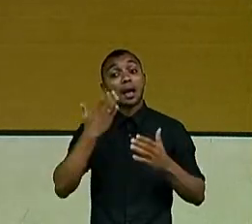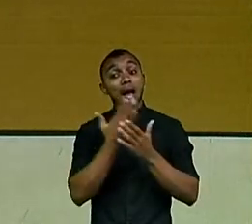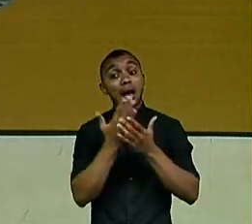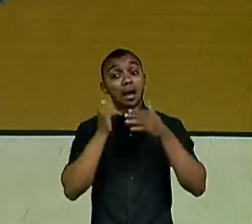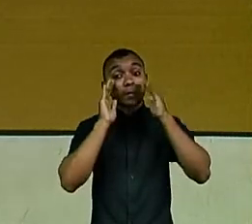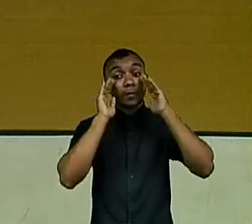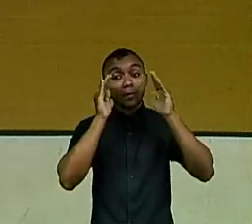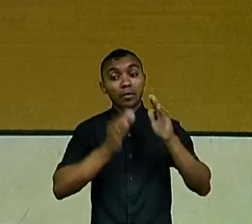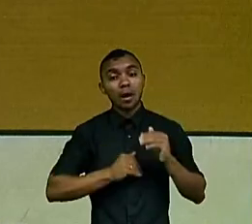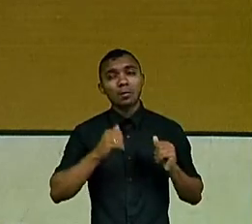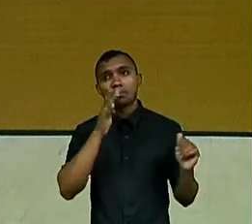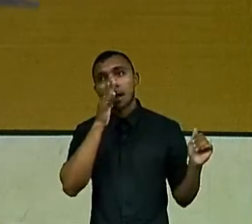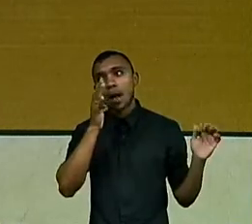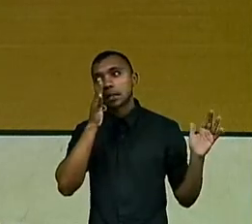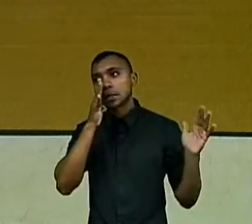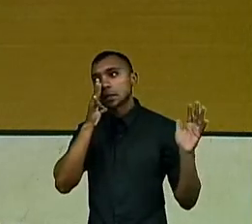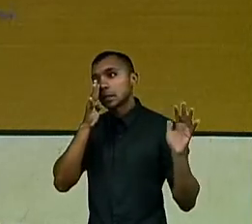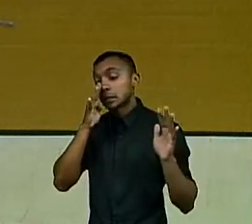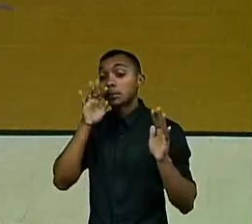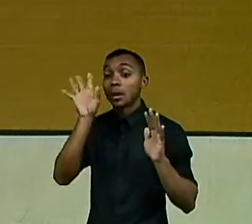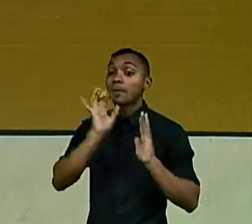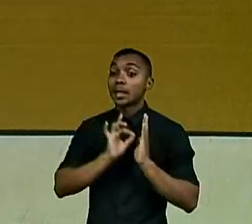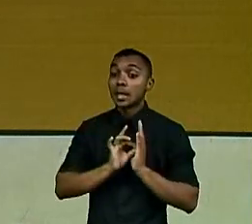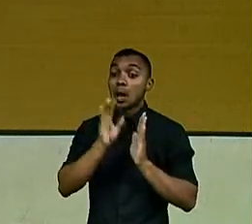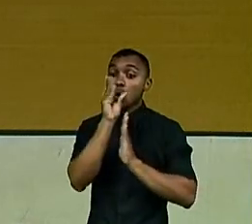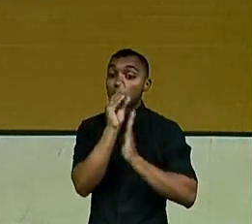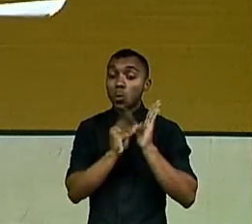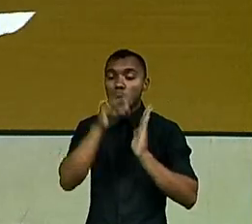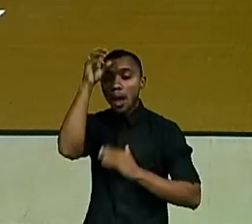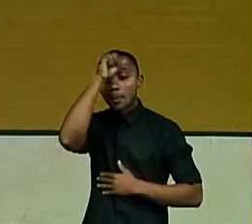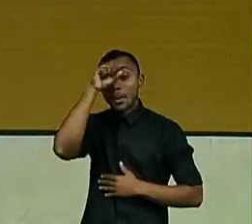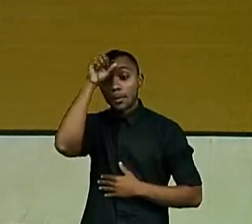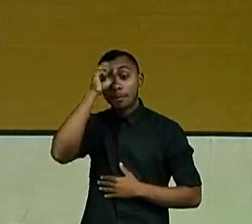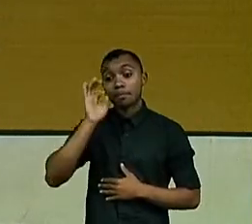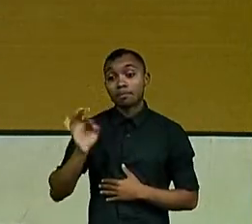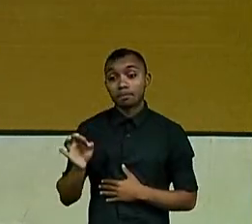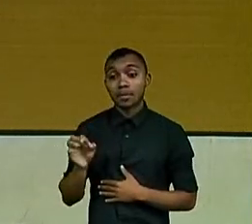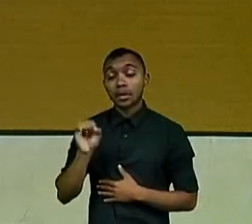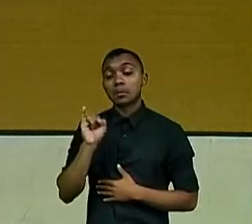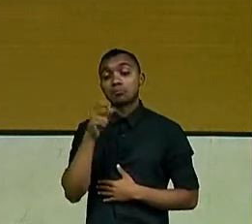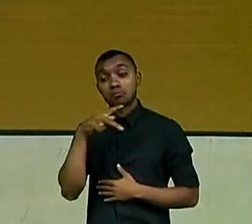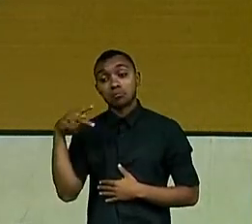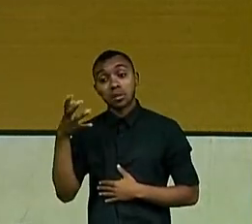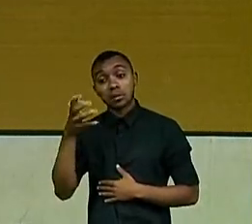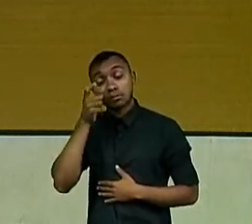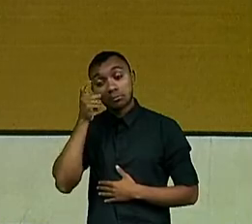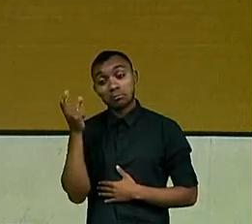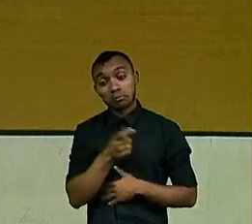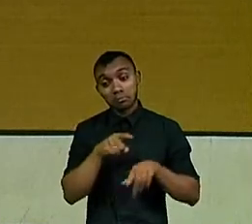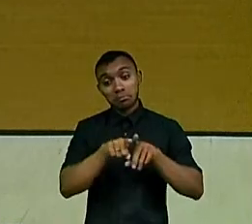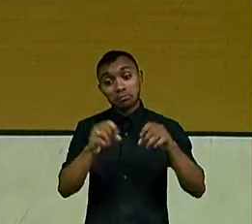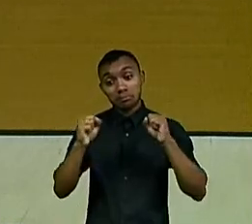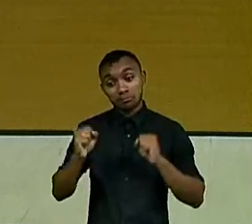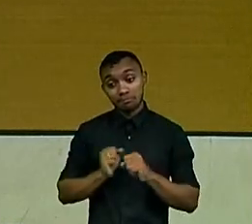estar no veleiro mas vai estar lá ouvindo dicas importantes do professor valmetto e que os professores quiserem participar do veleiro também